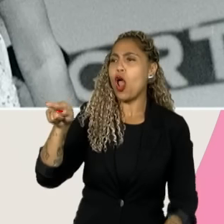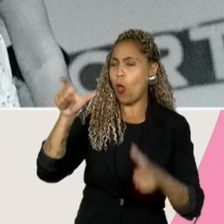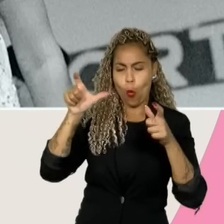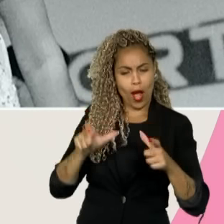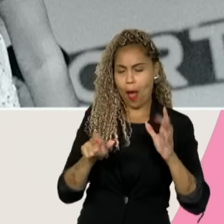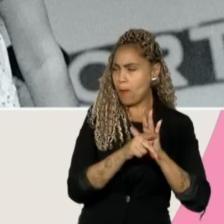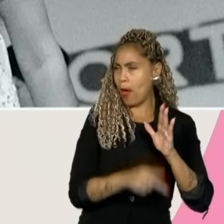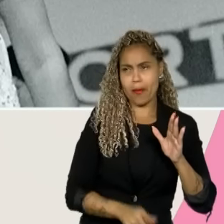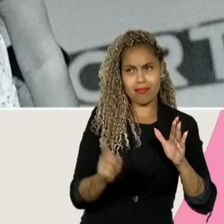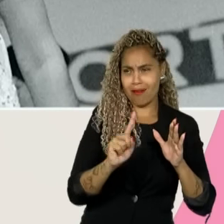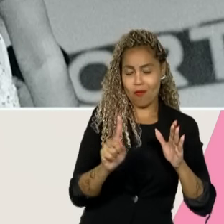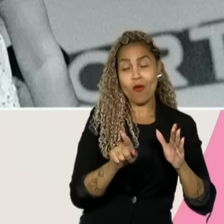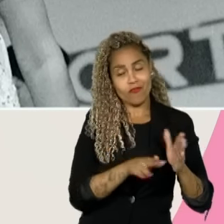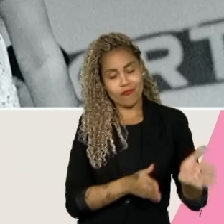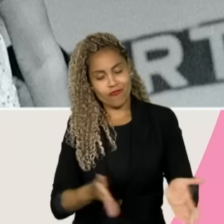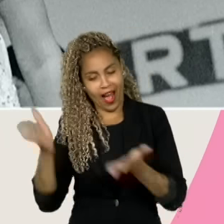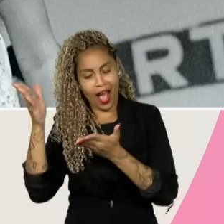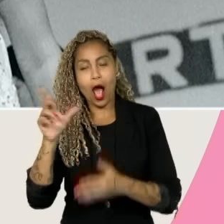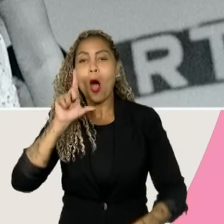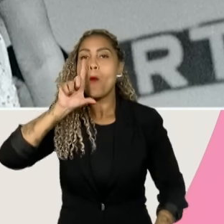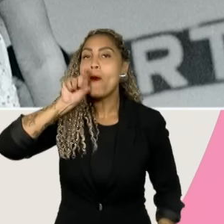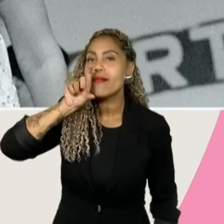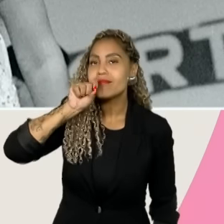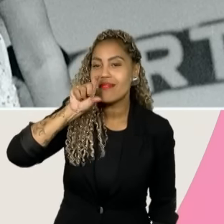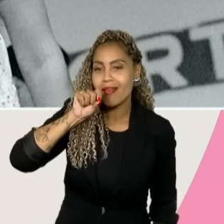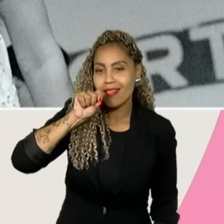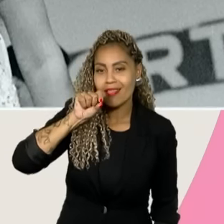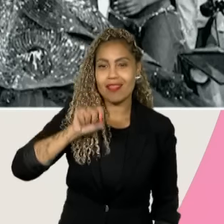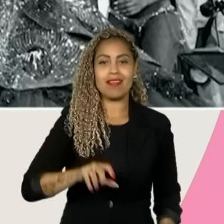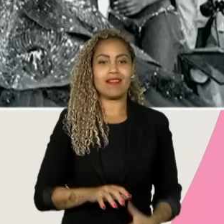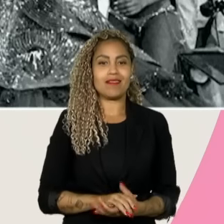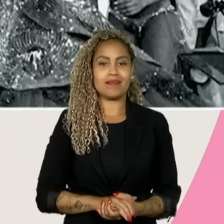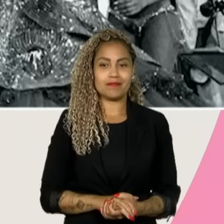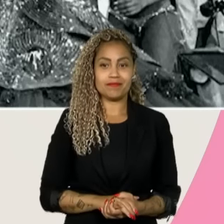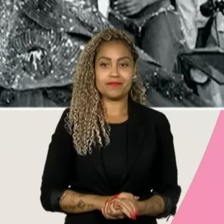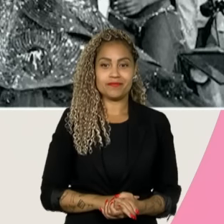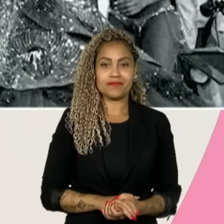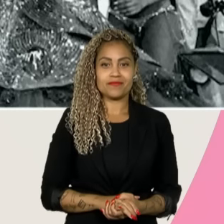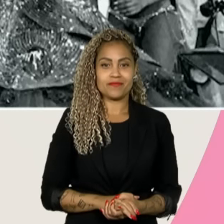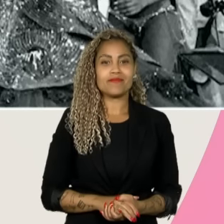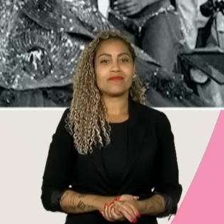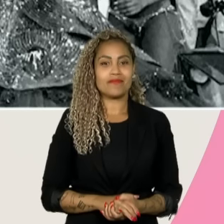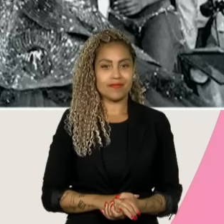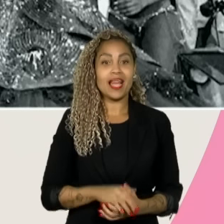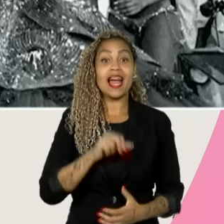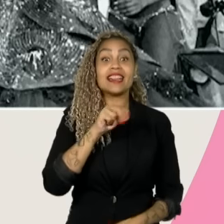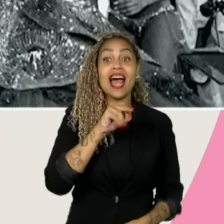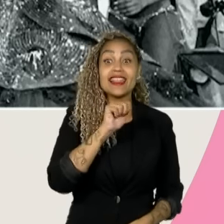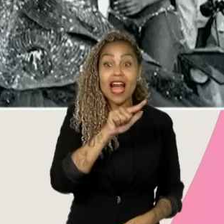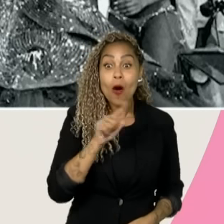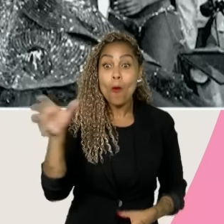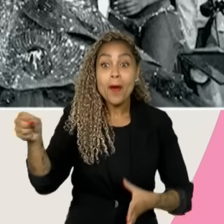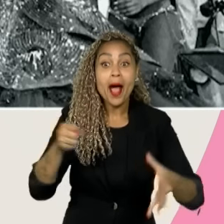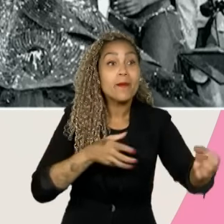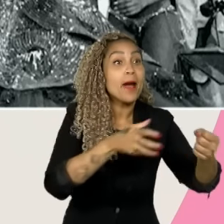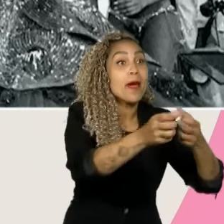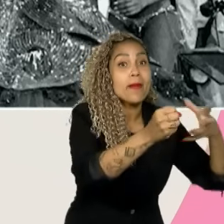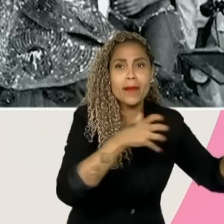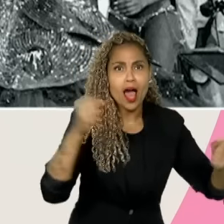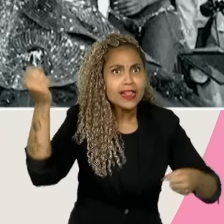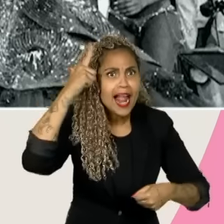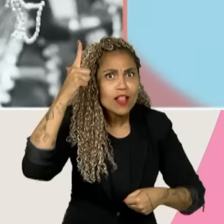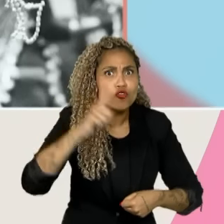não é assim? Pegava todo mundo, então. Ele pegava todo mundo. Bora pra Portela. Natal pegava todo mundo. Todo mundo. Ele viu a